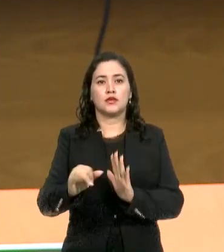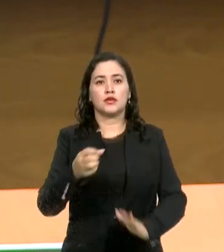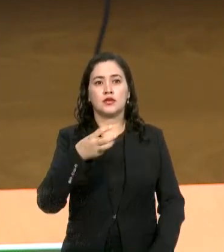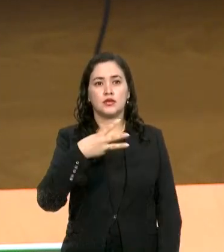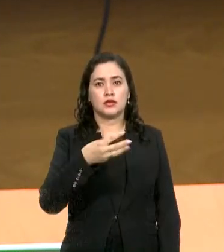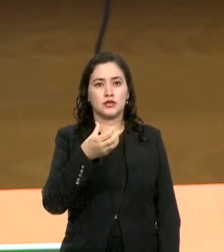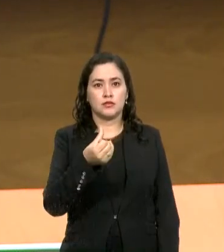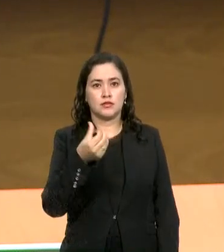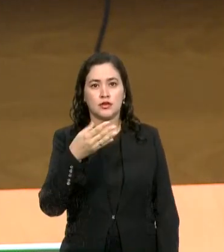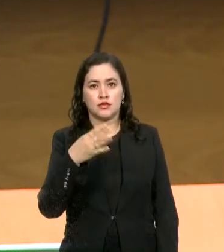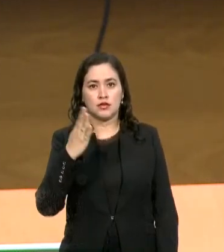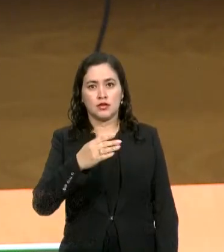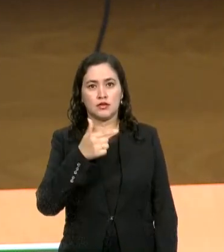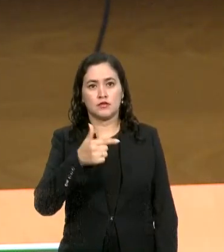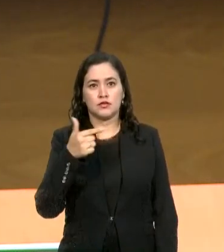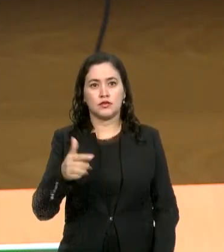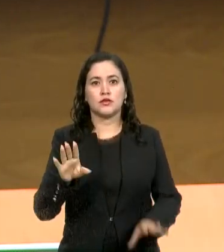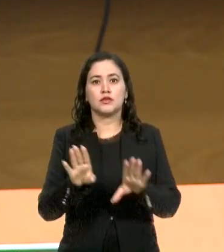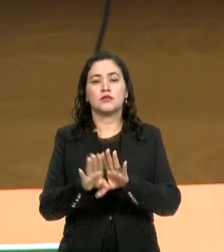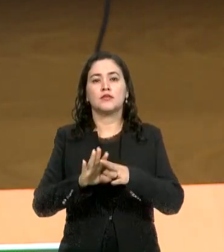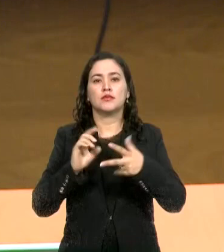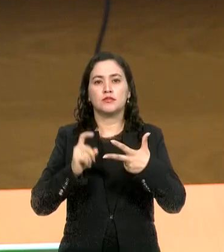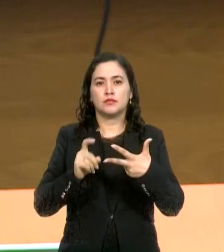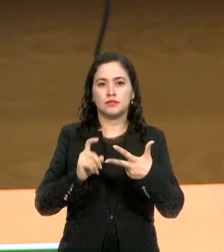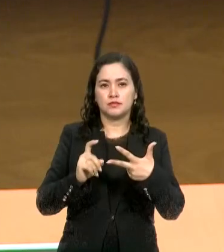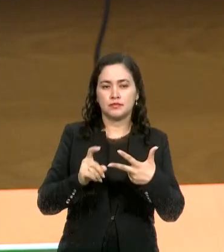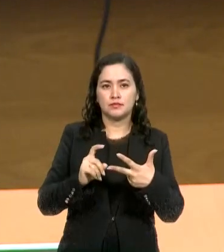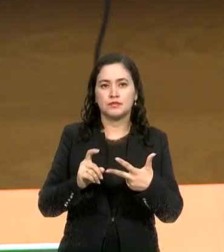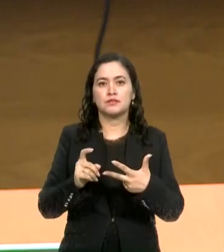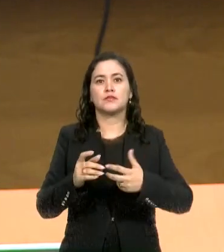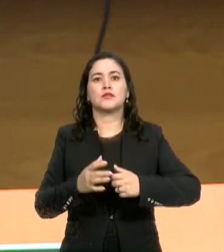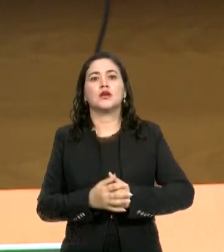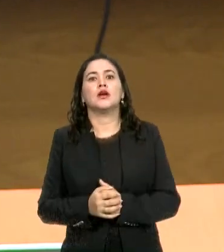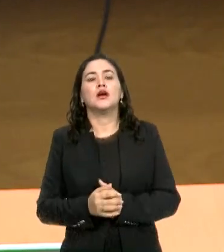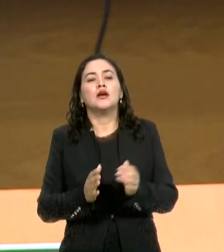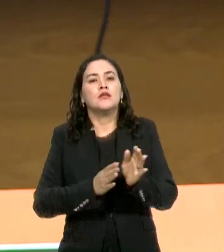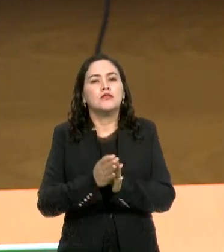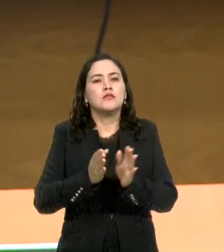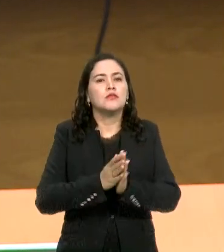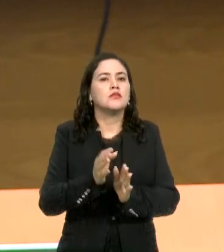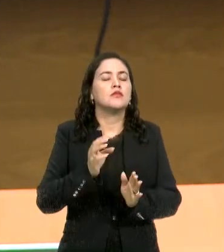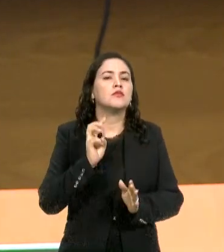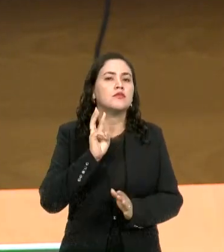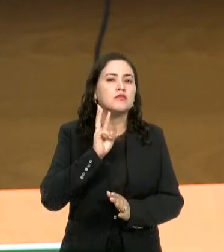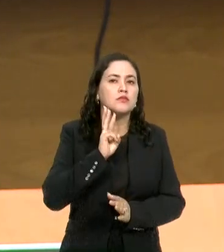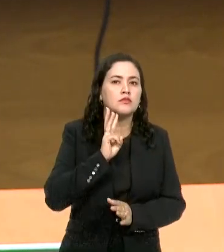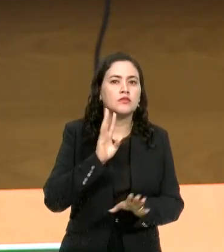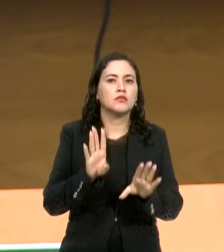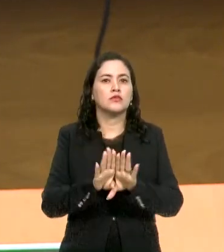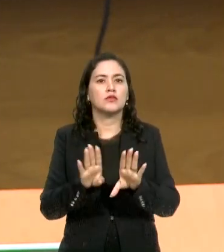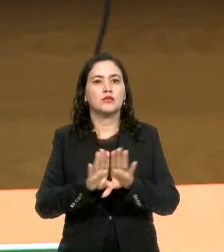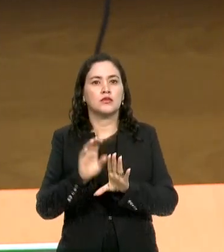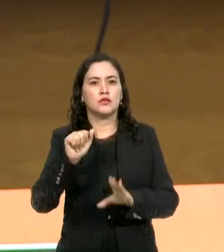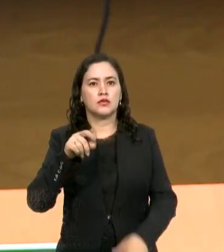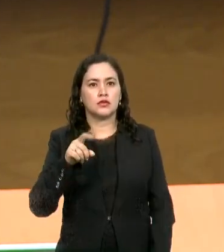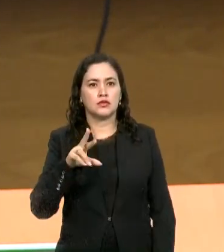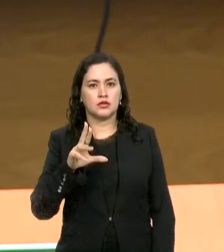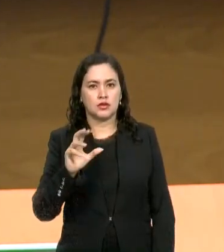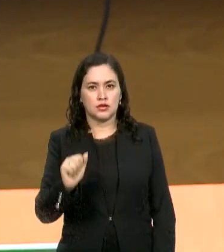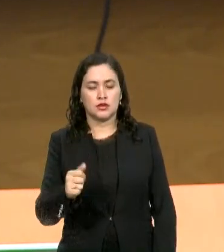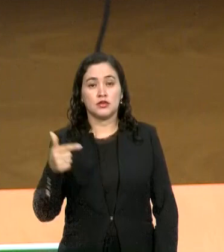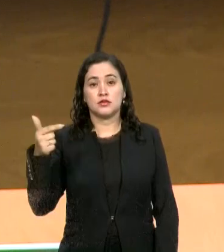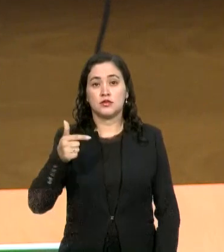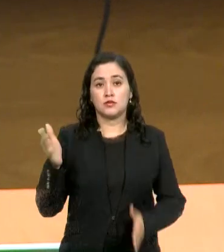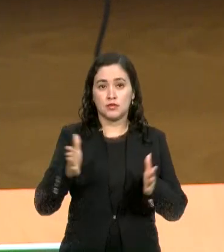Wellington do Curso e deputado André Martins Rezende. Em segundo turno, tramitação ordinária, foram aprovados e encaminhados à sanção governamental projeto